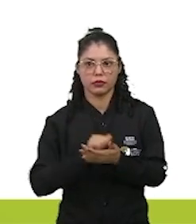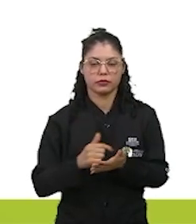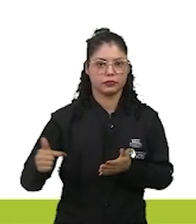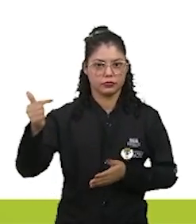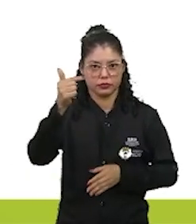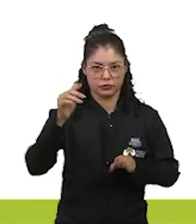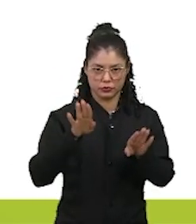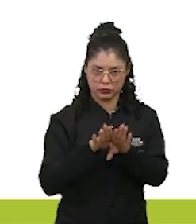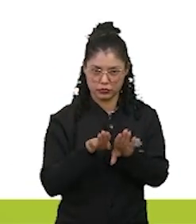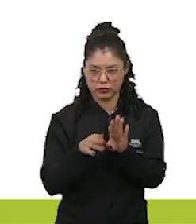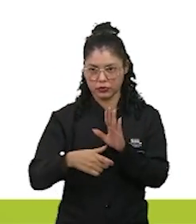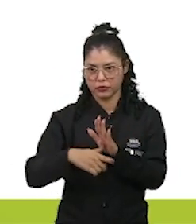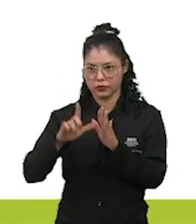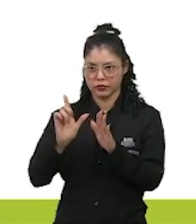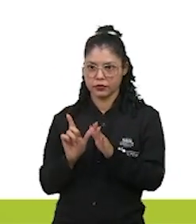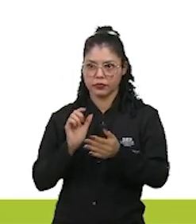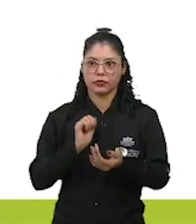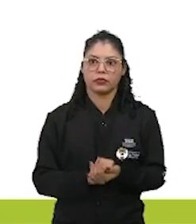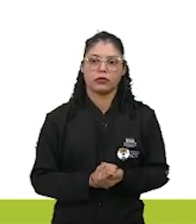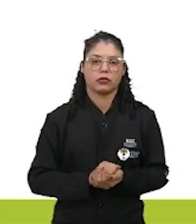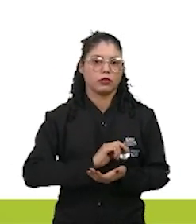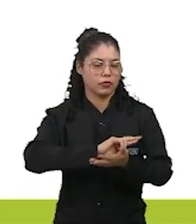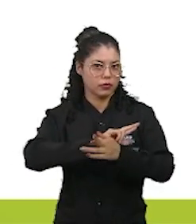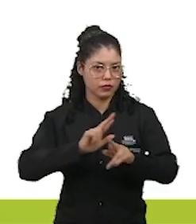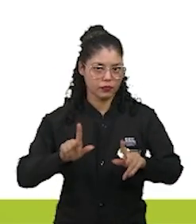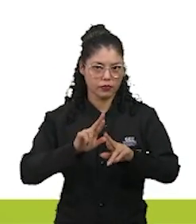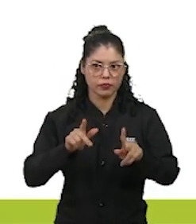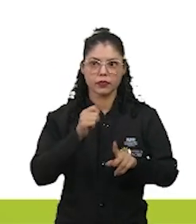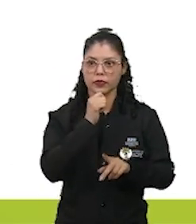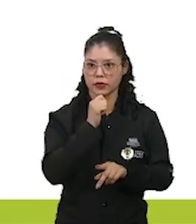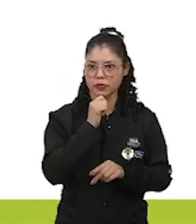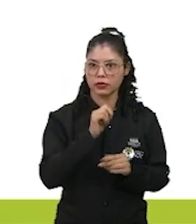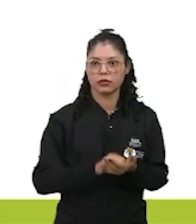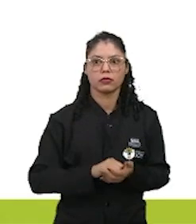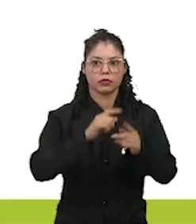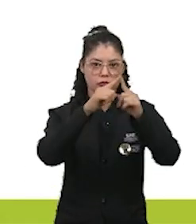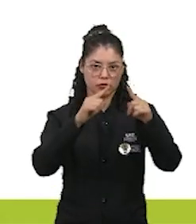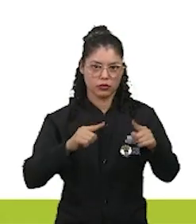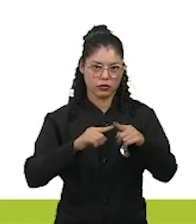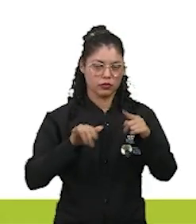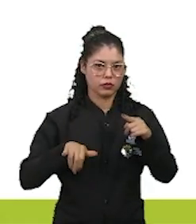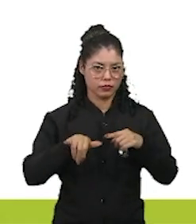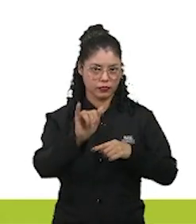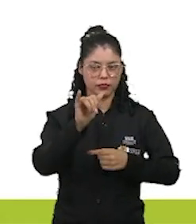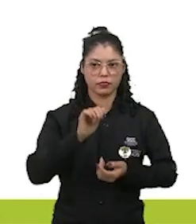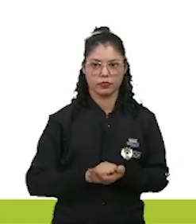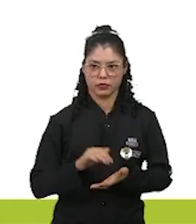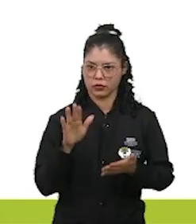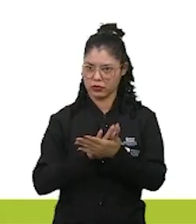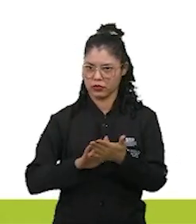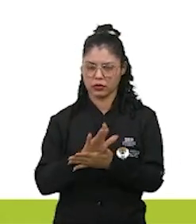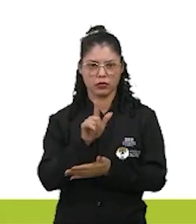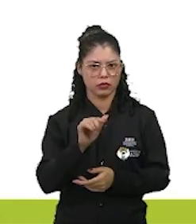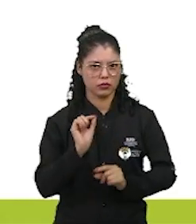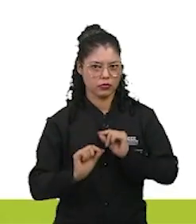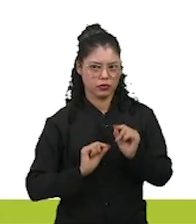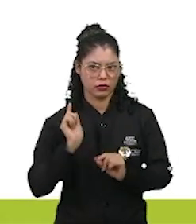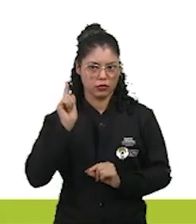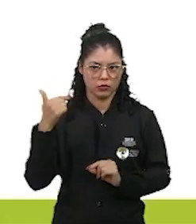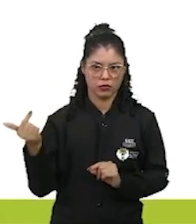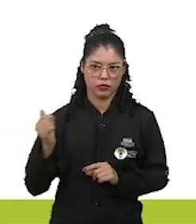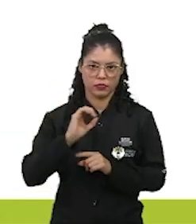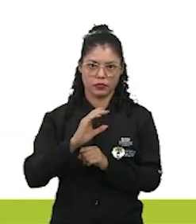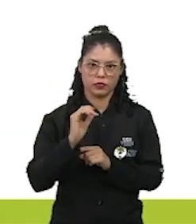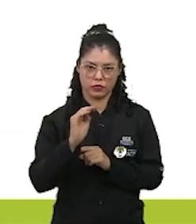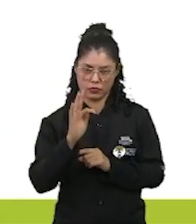viu na lâmina anterior. E essa variação aqui, ó, que a gente vai chamar de ΔY, ele nada mais é do que o outro